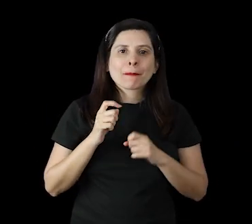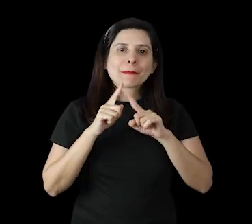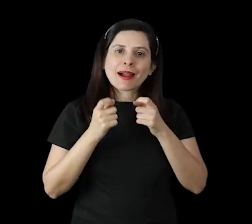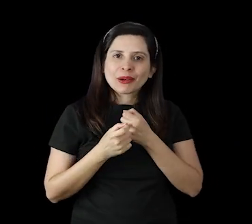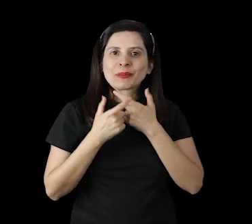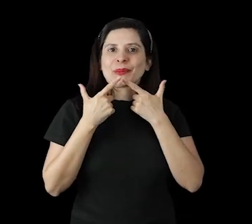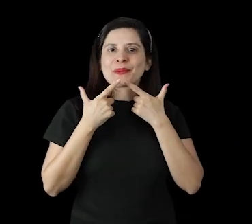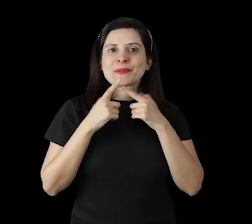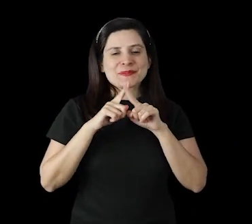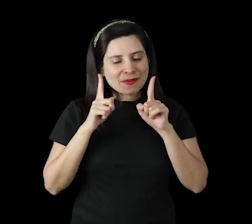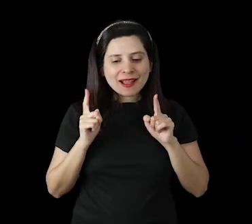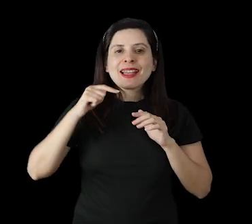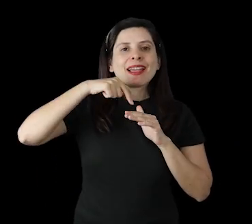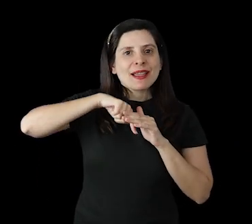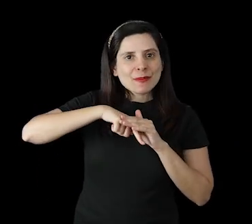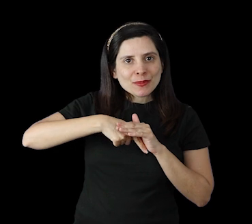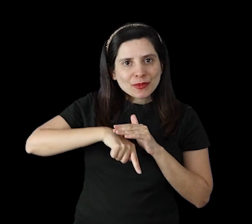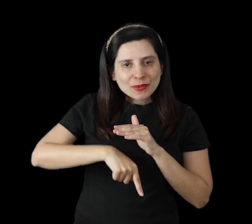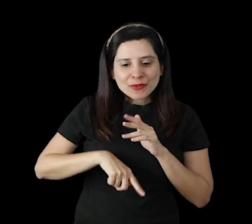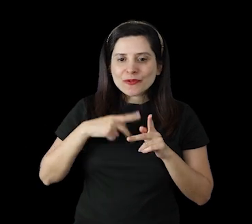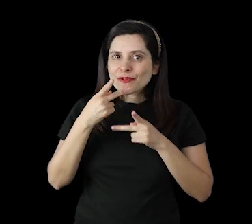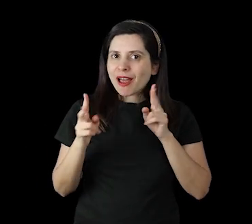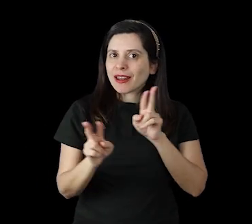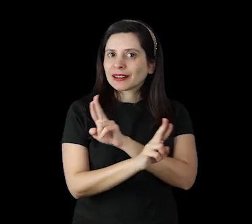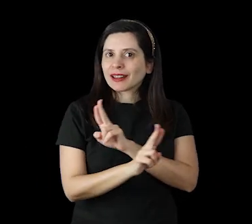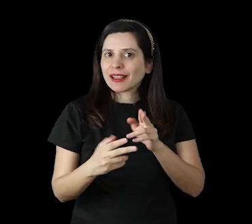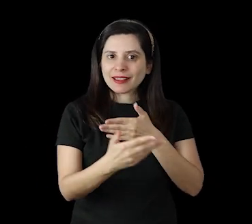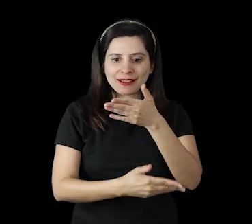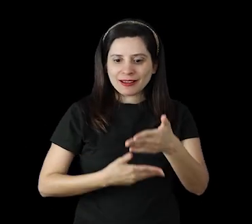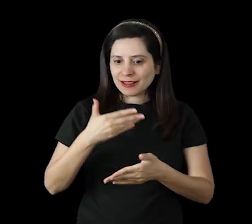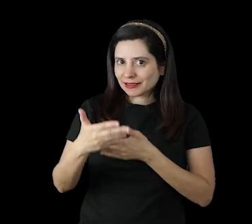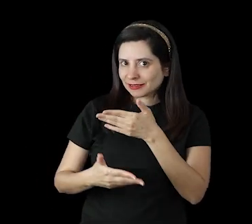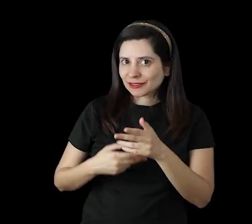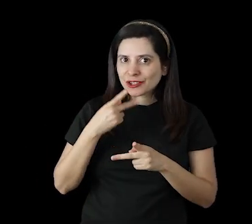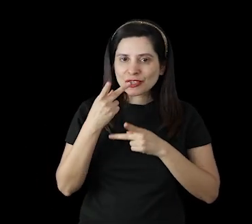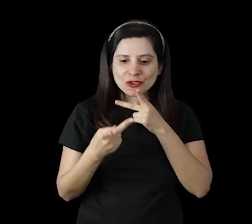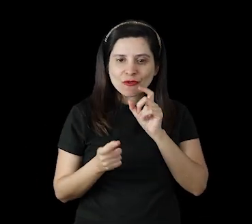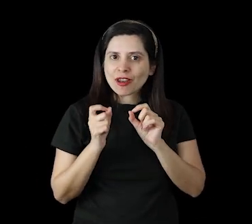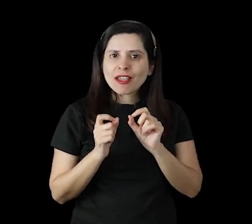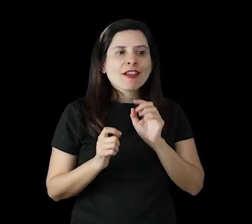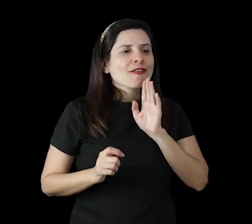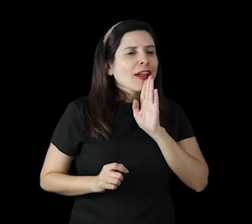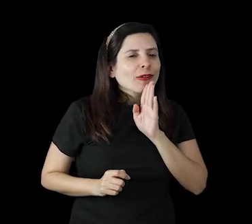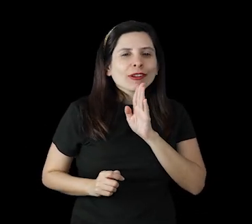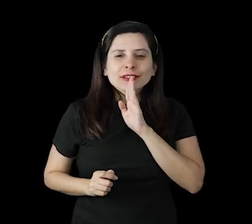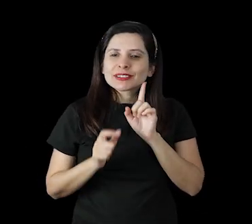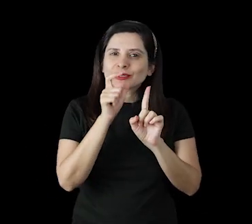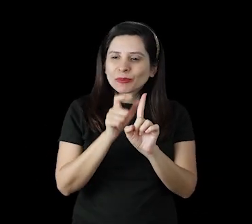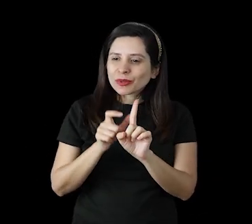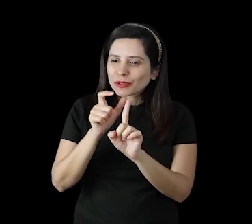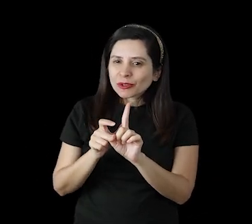comédia, e que é profunda, né? Que fala muito das relações, aquilo que eu falei de ir conhecendo os personagens pelas